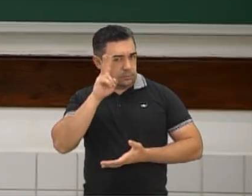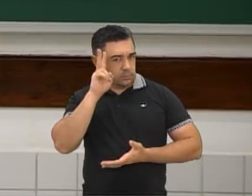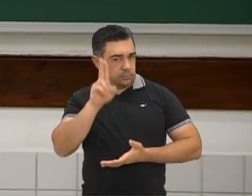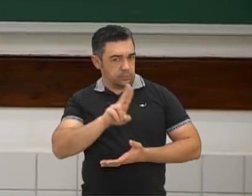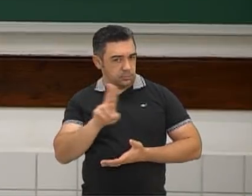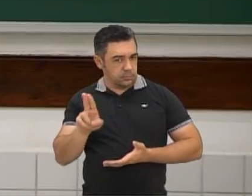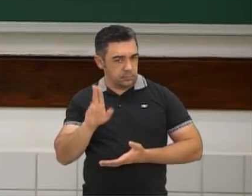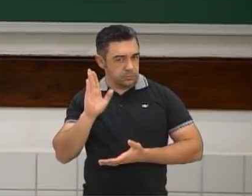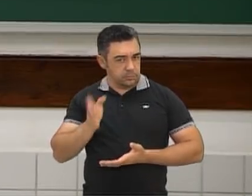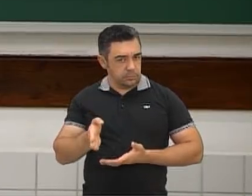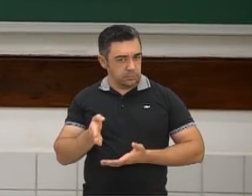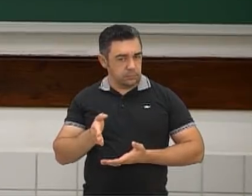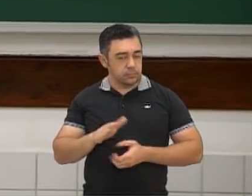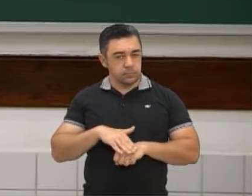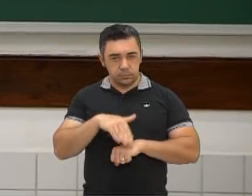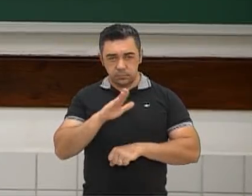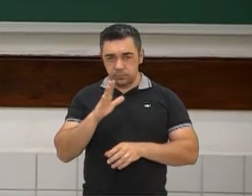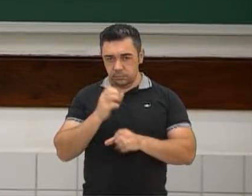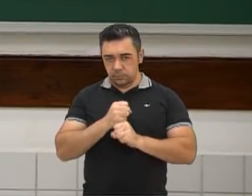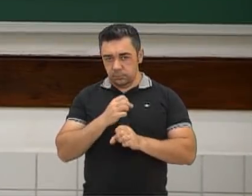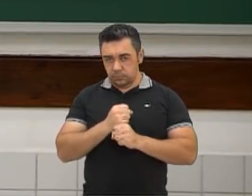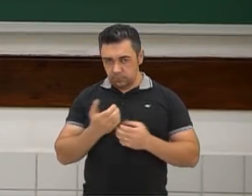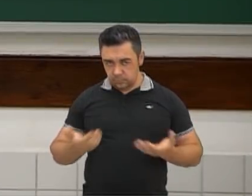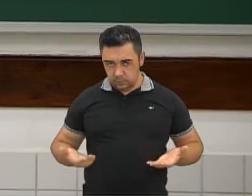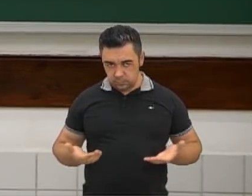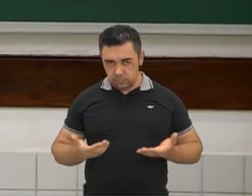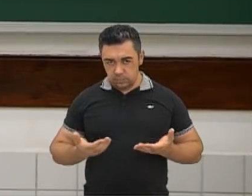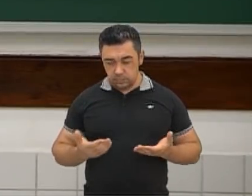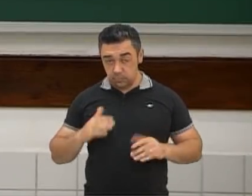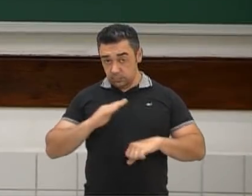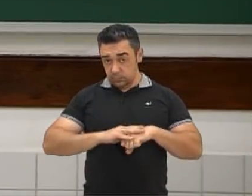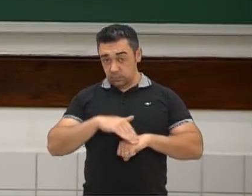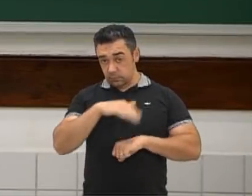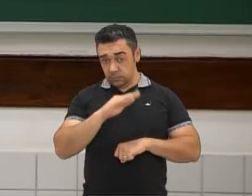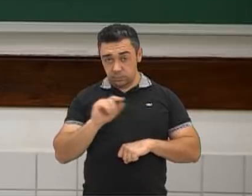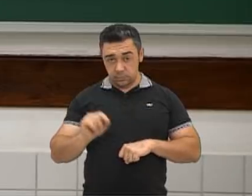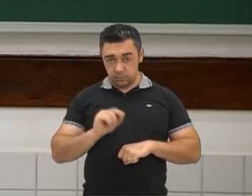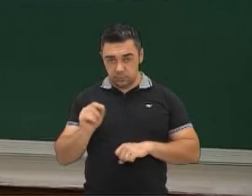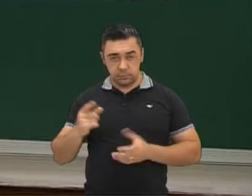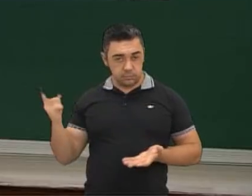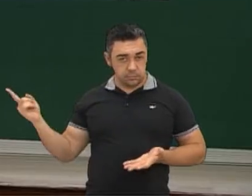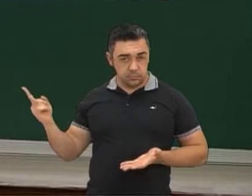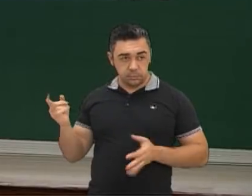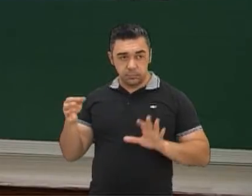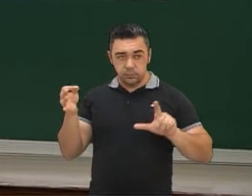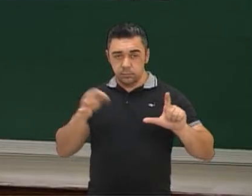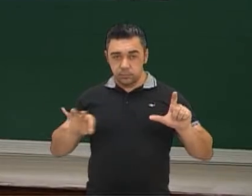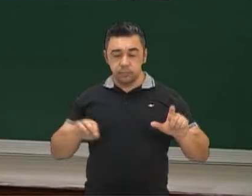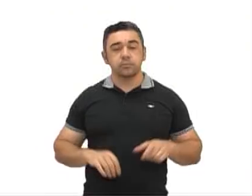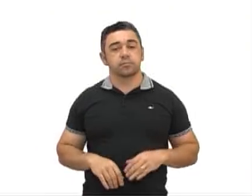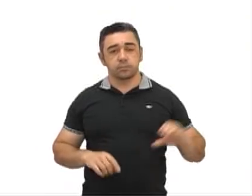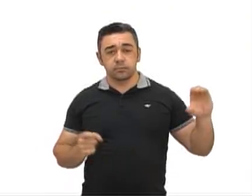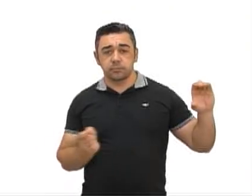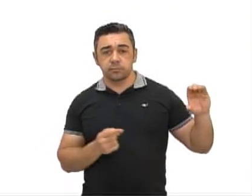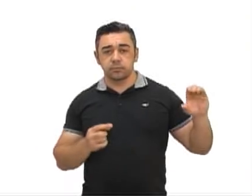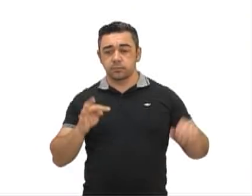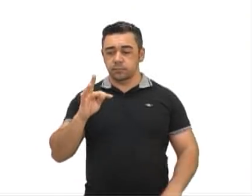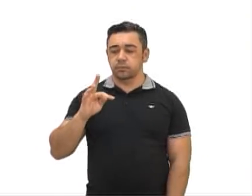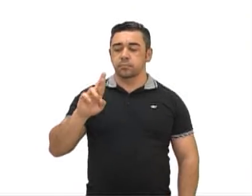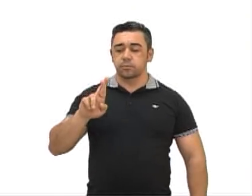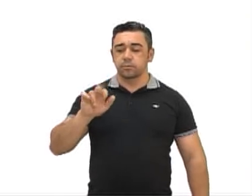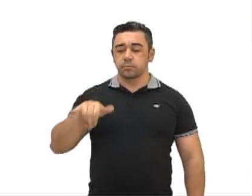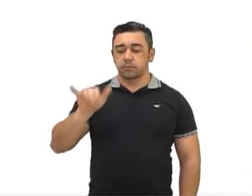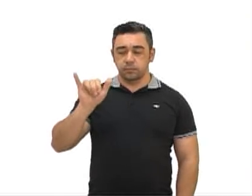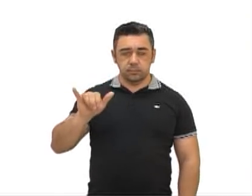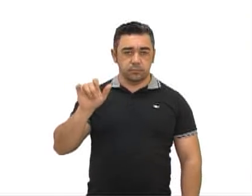Lembrou? Identificou qual é a pontuação, né? Qual é a maior pontuação? Então vamos corrigir? Olha lá, é o try, né? Que